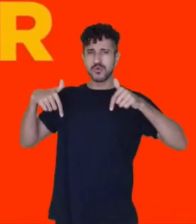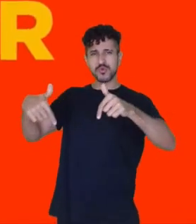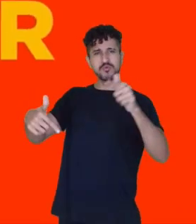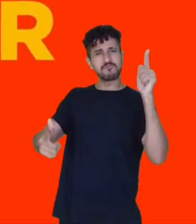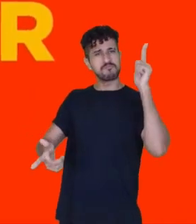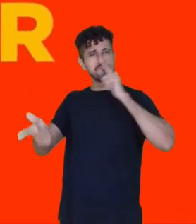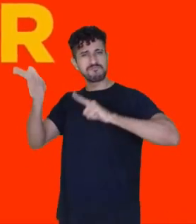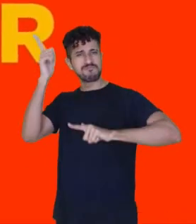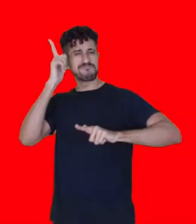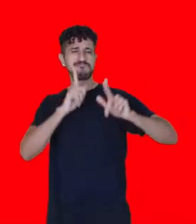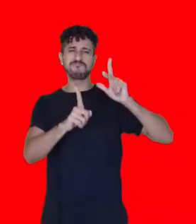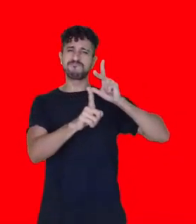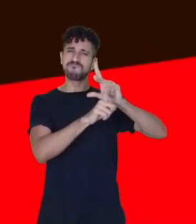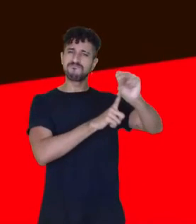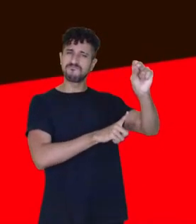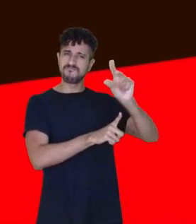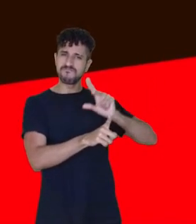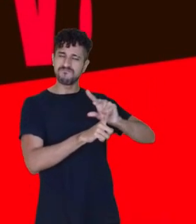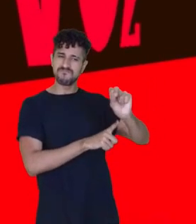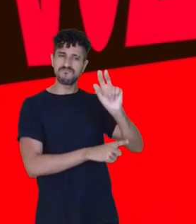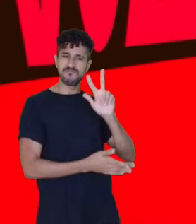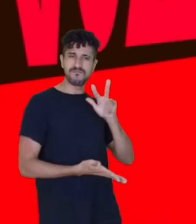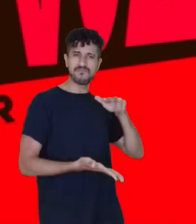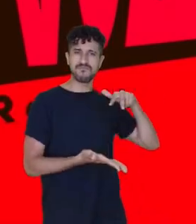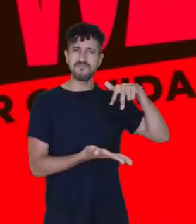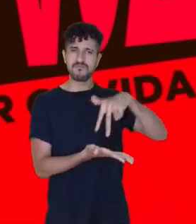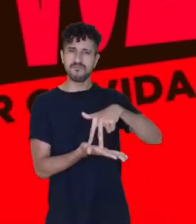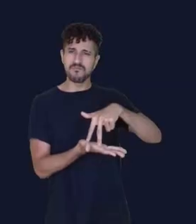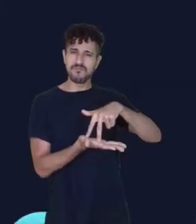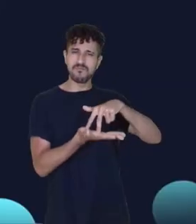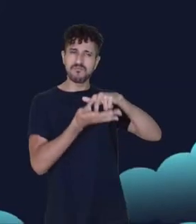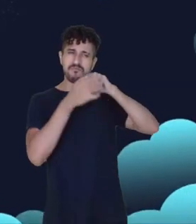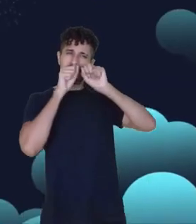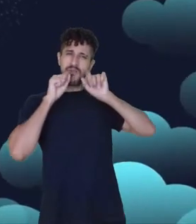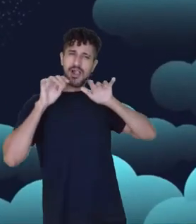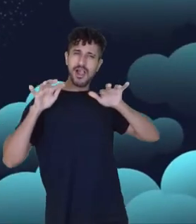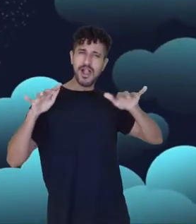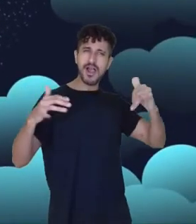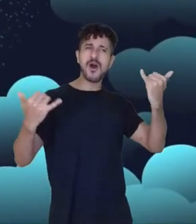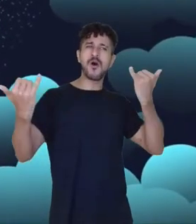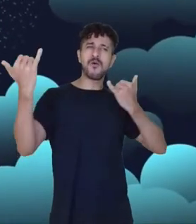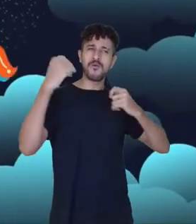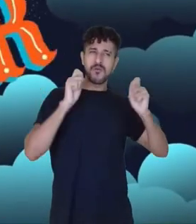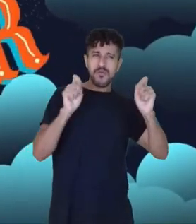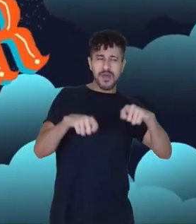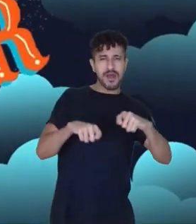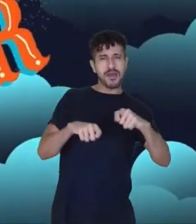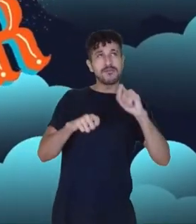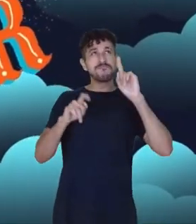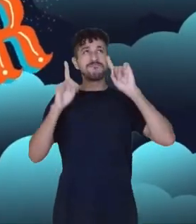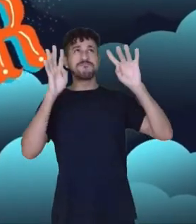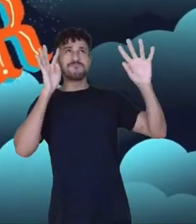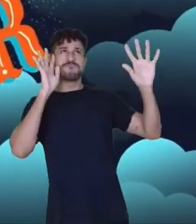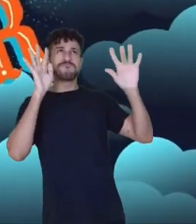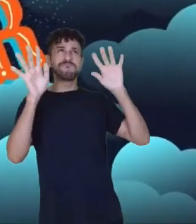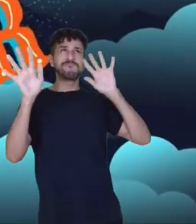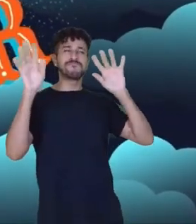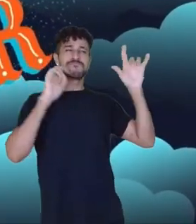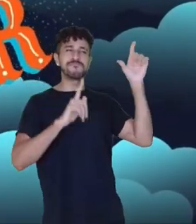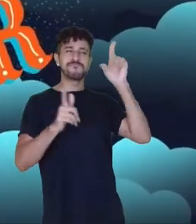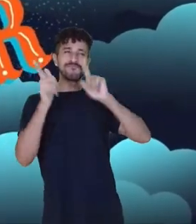batalhando pra vencer. Tenho voz pra ser ouvida, tenho sonhos pra